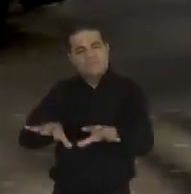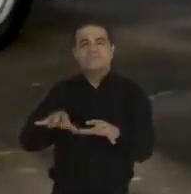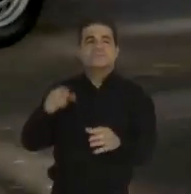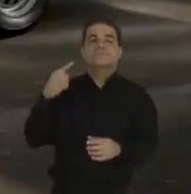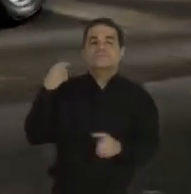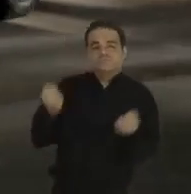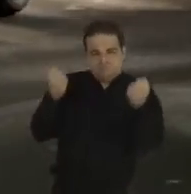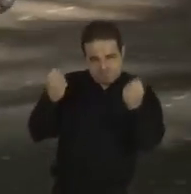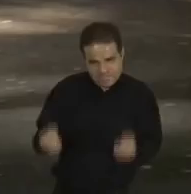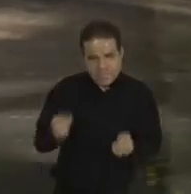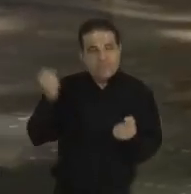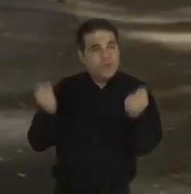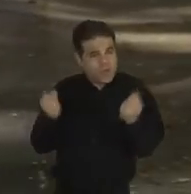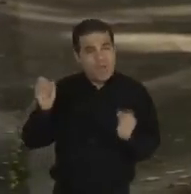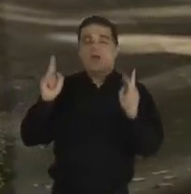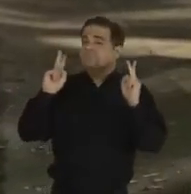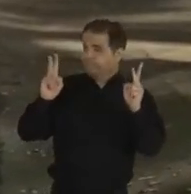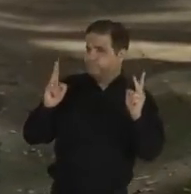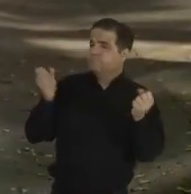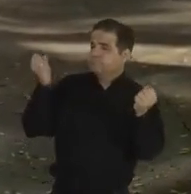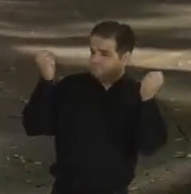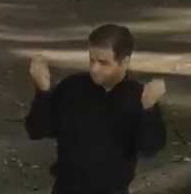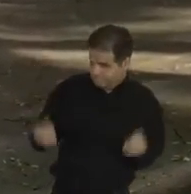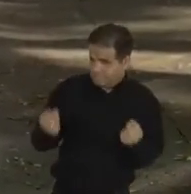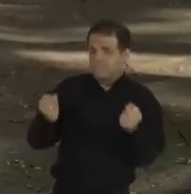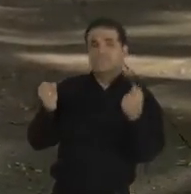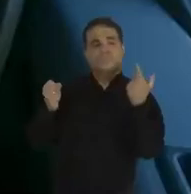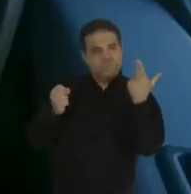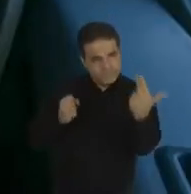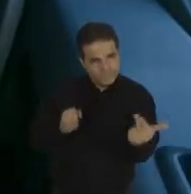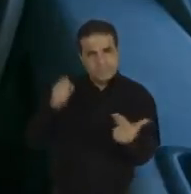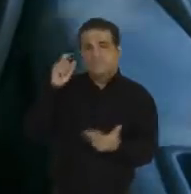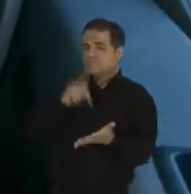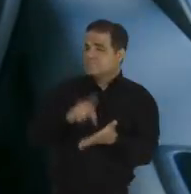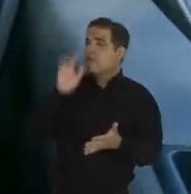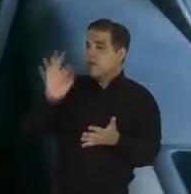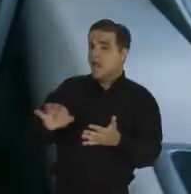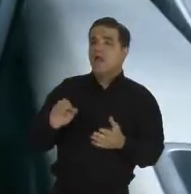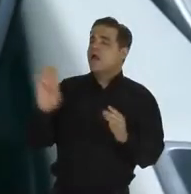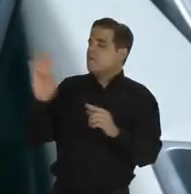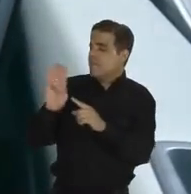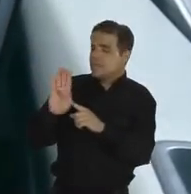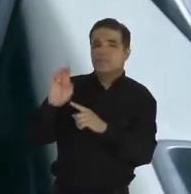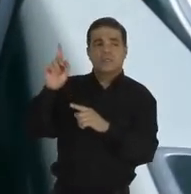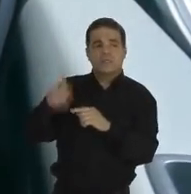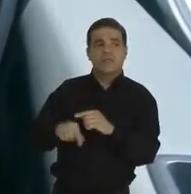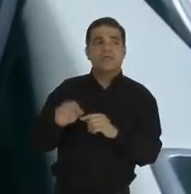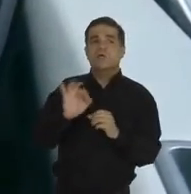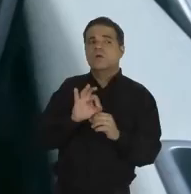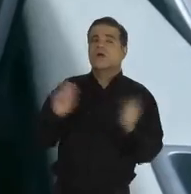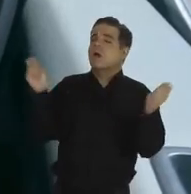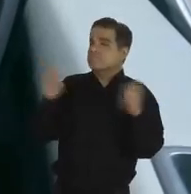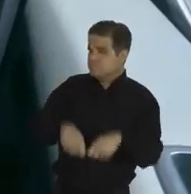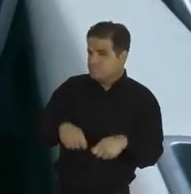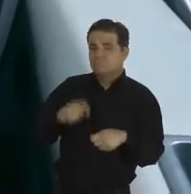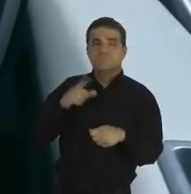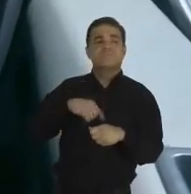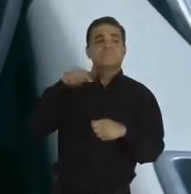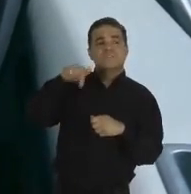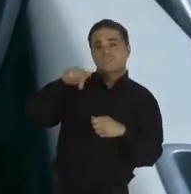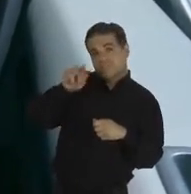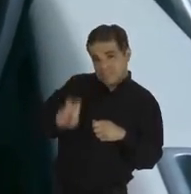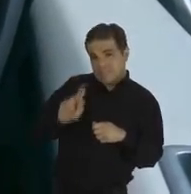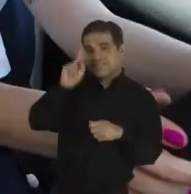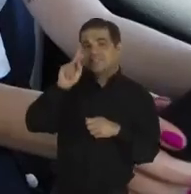carga do veículo mantendo a mesma capacidade da versão combustão essas Baterias São de íon-lítio com capacidade de